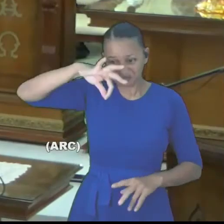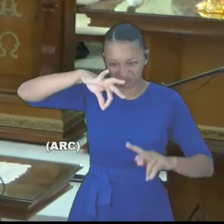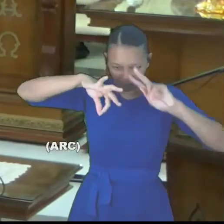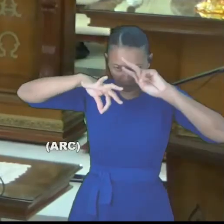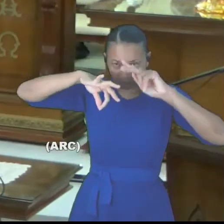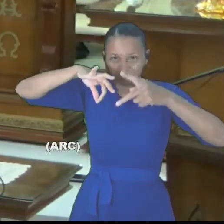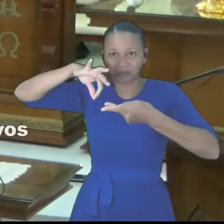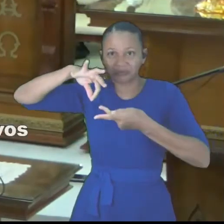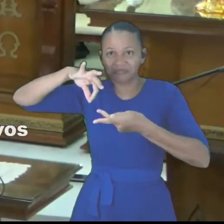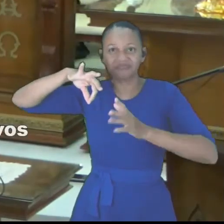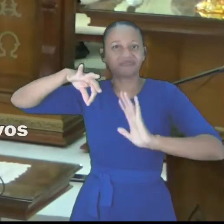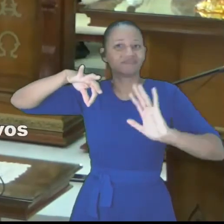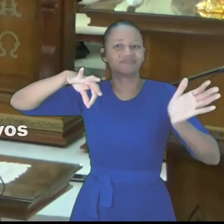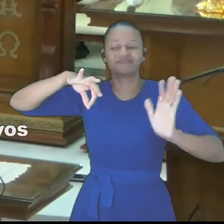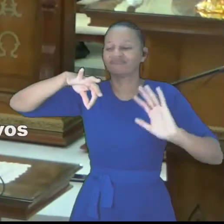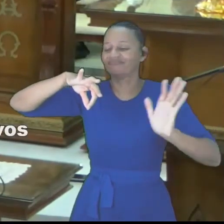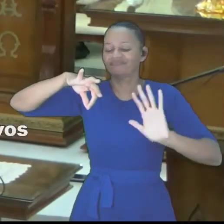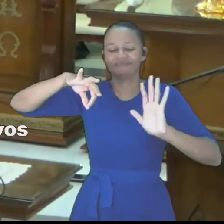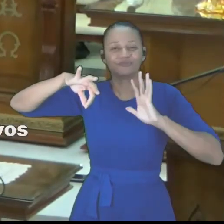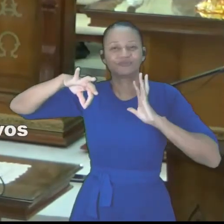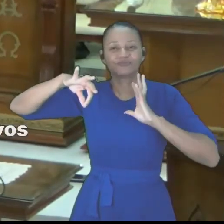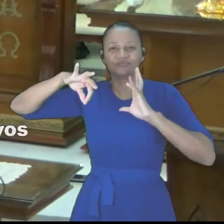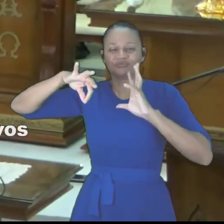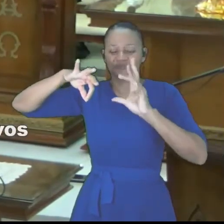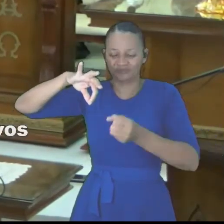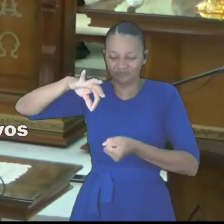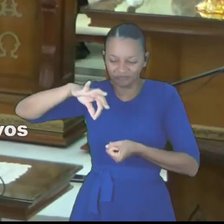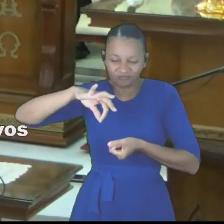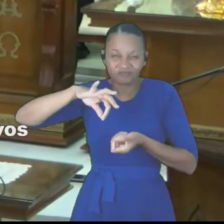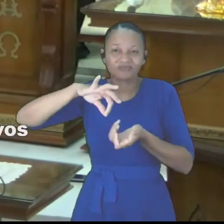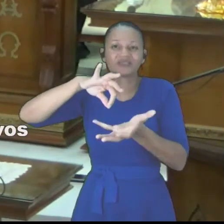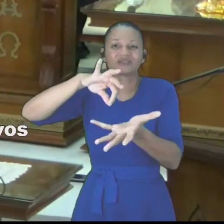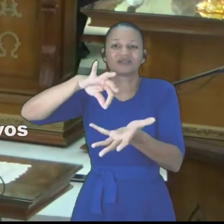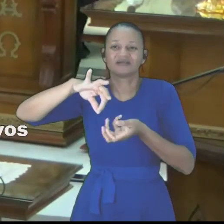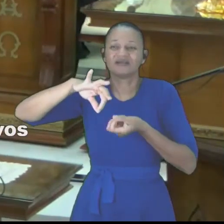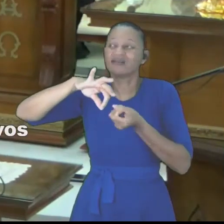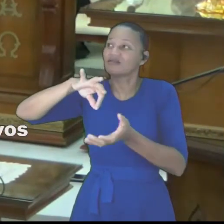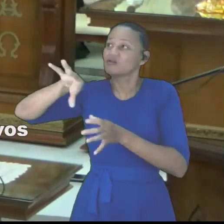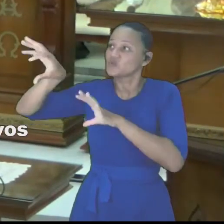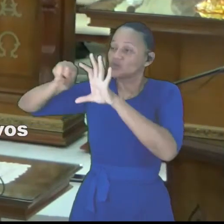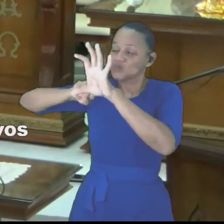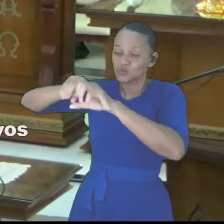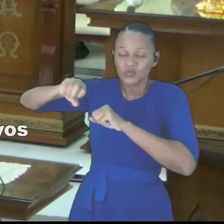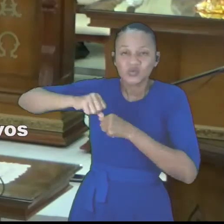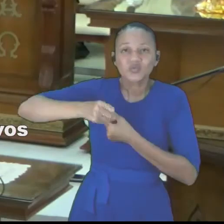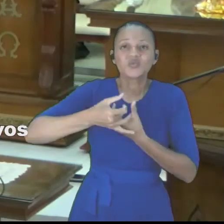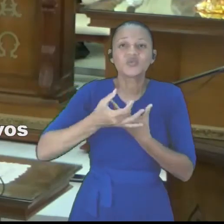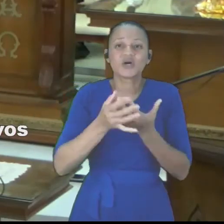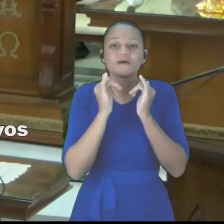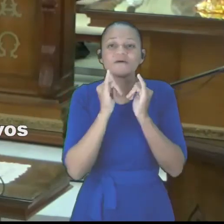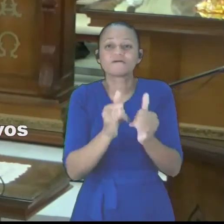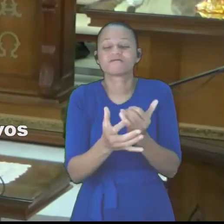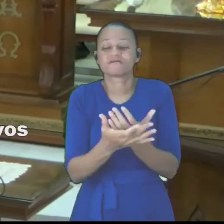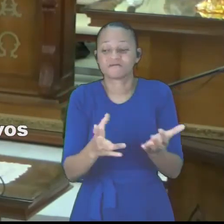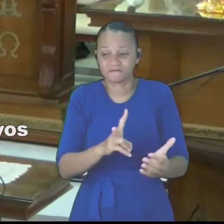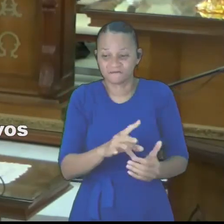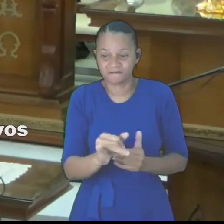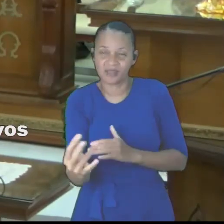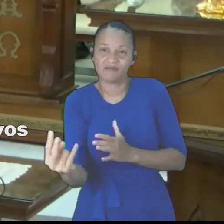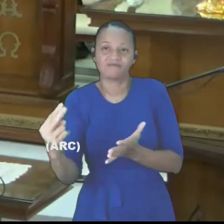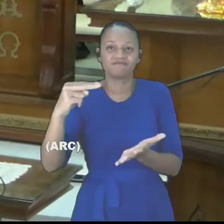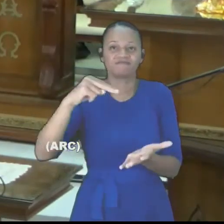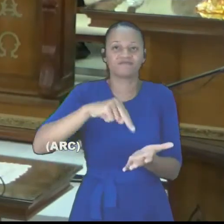mesmo, mas dirá tudo o que tiver ouvido e vos anunciará o que há de